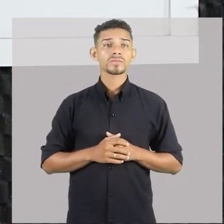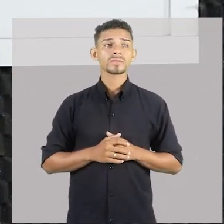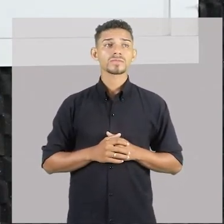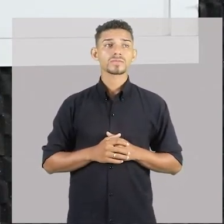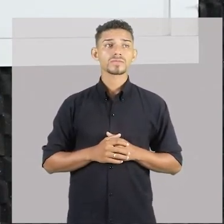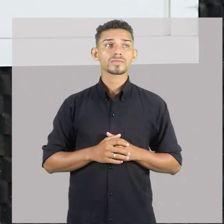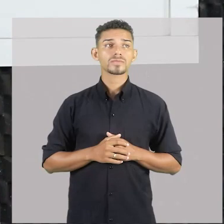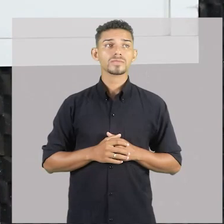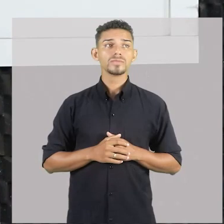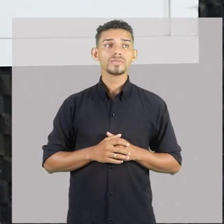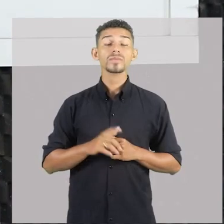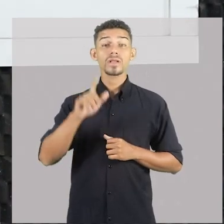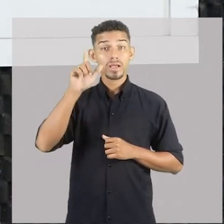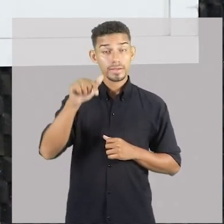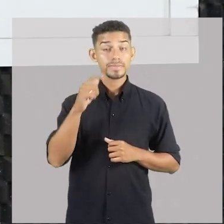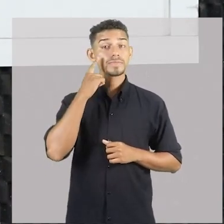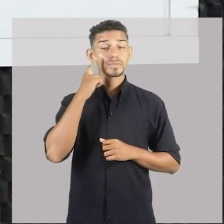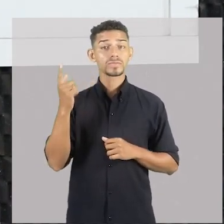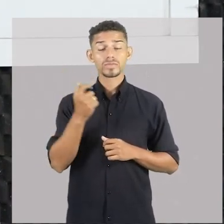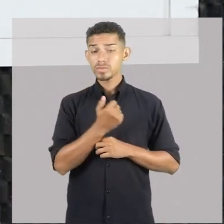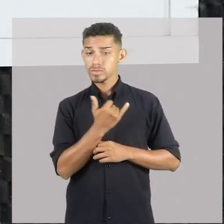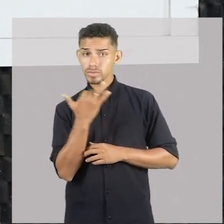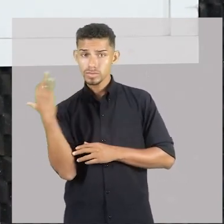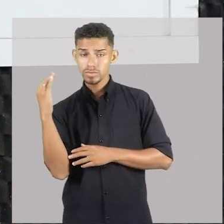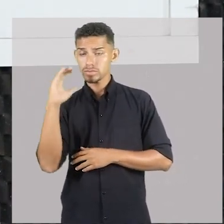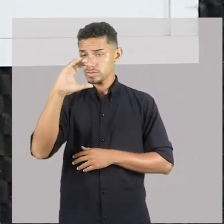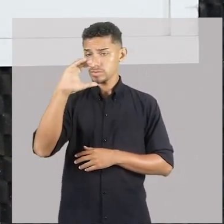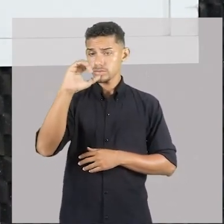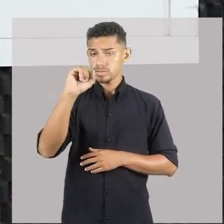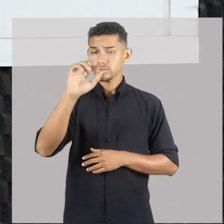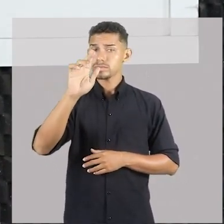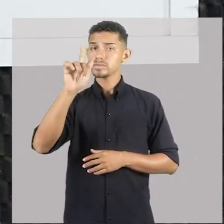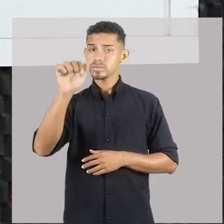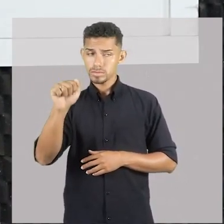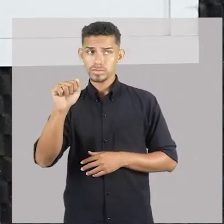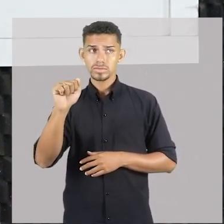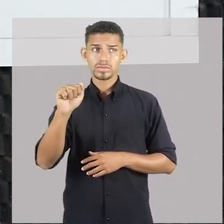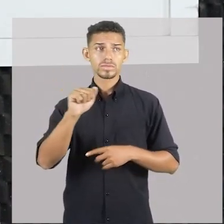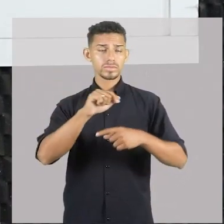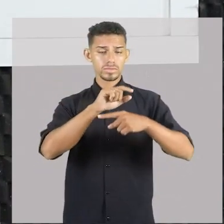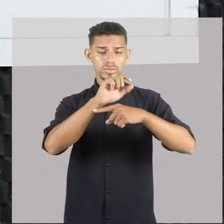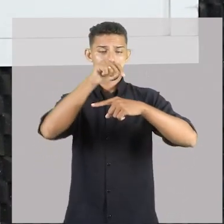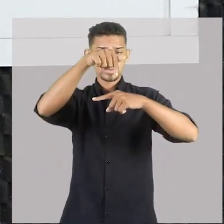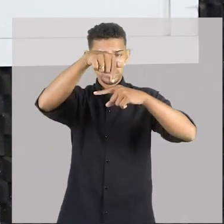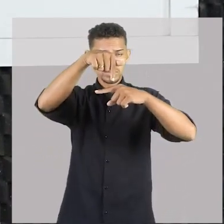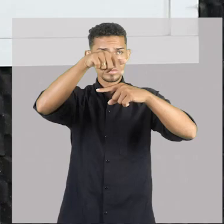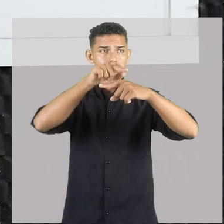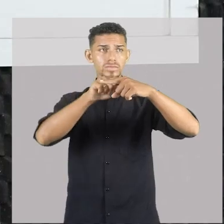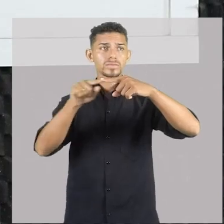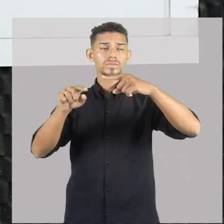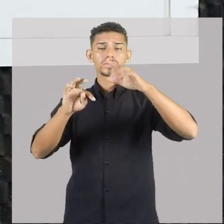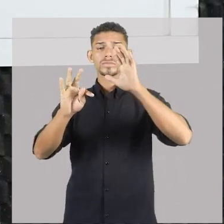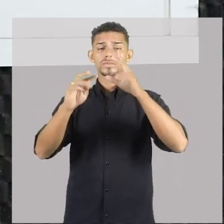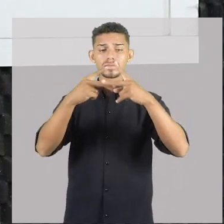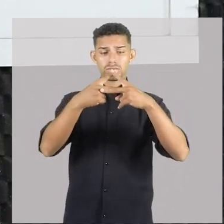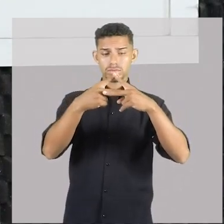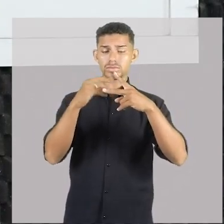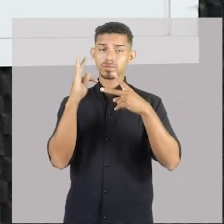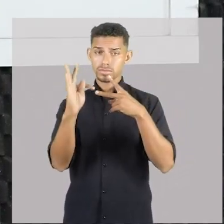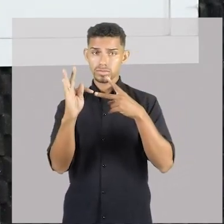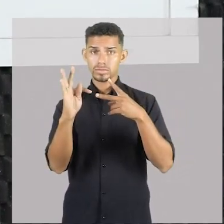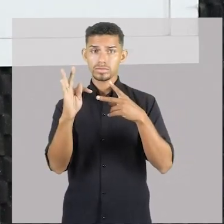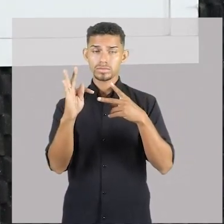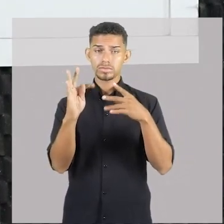exatamente a quantidade de cargas que vai passar dividido pelo tempo, que foi o tempo que